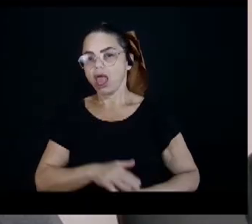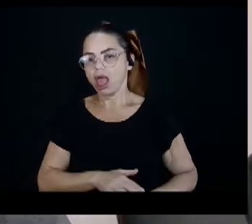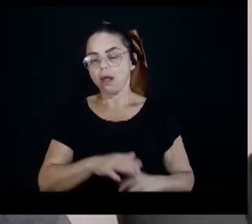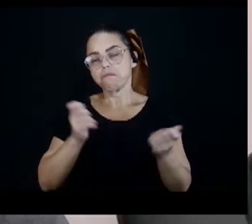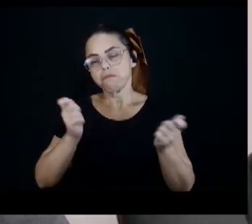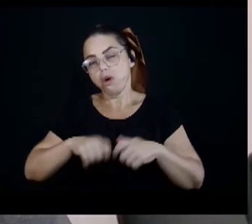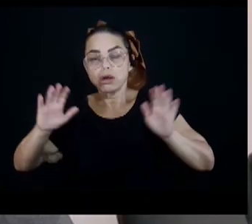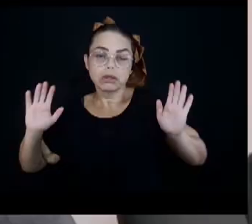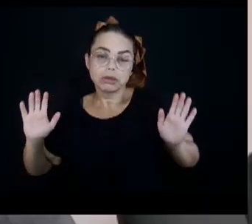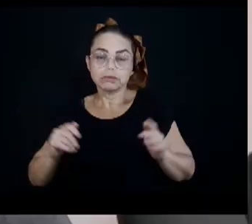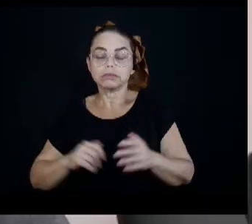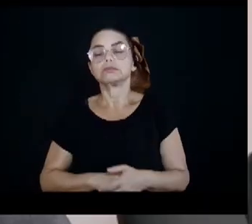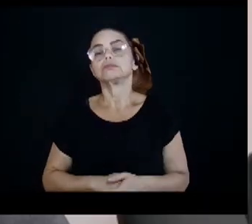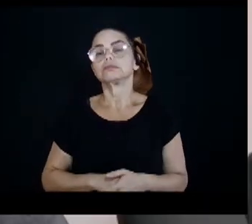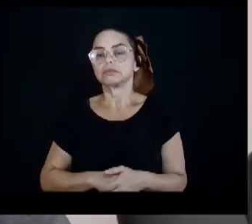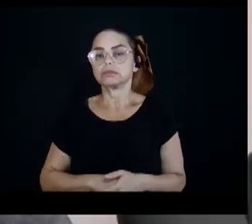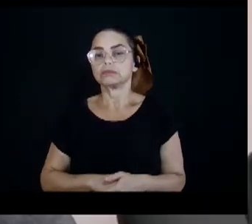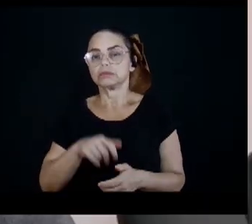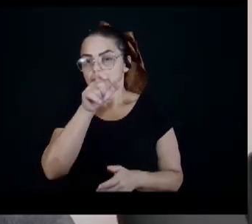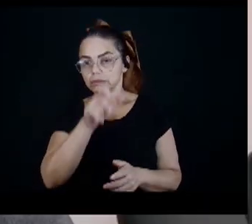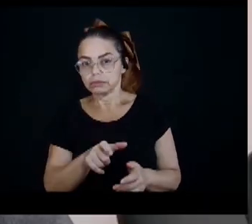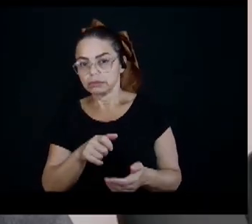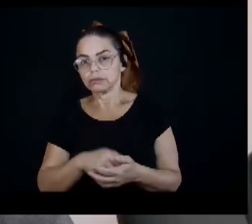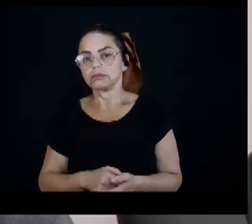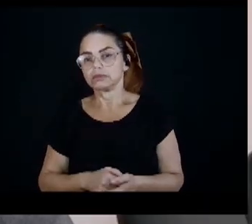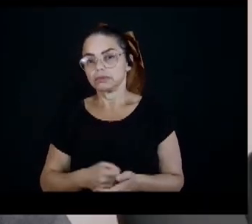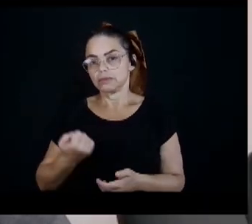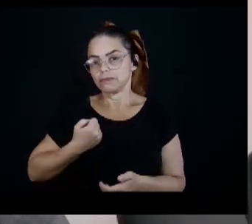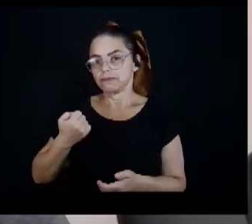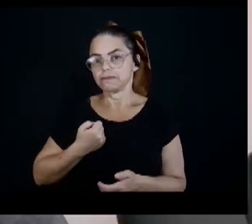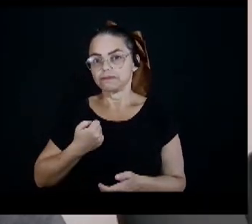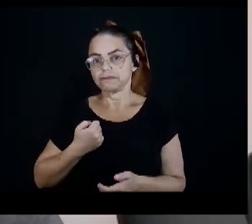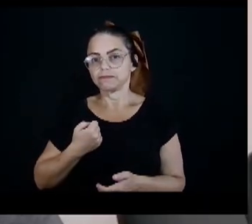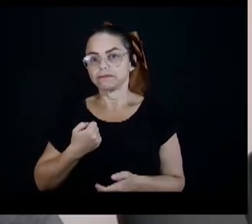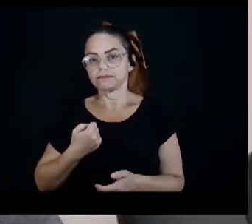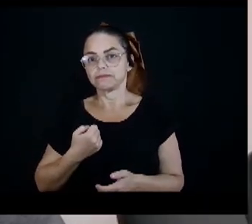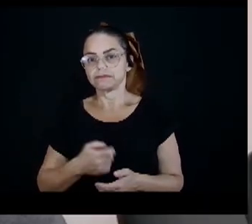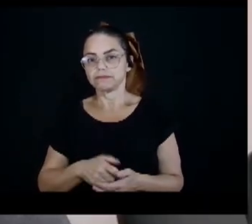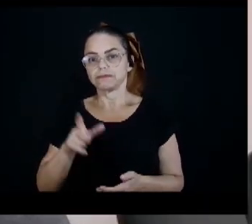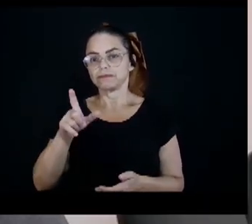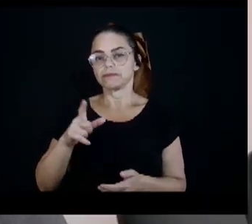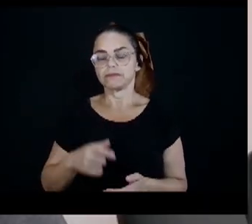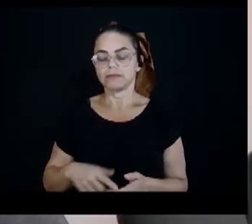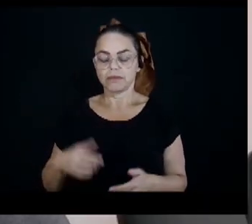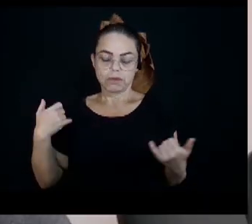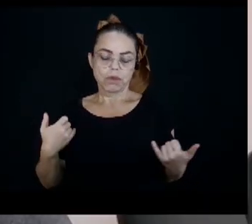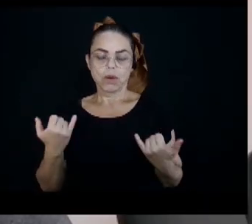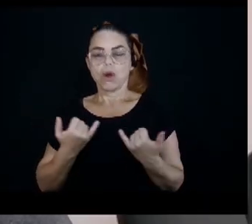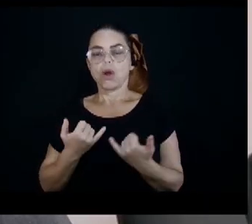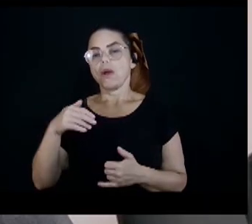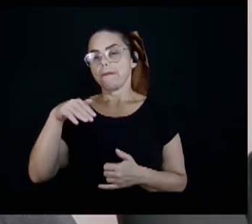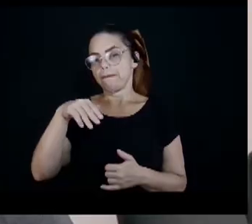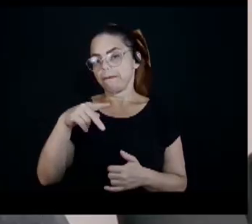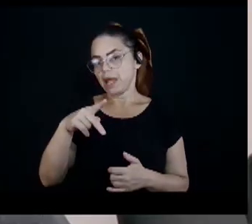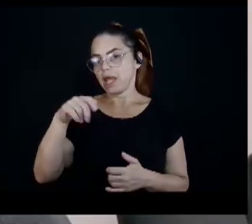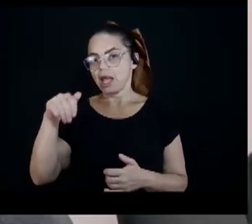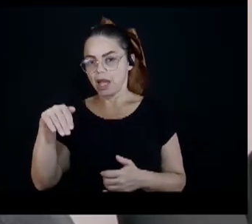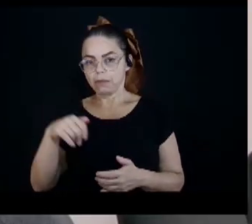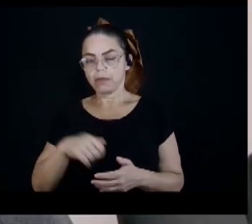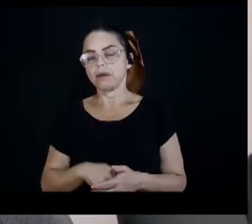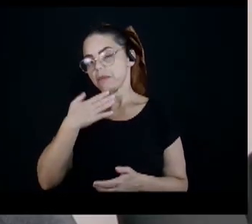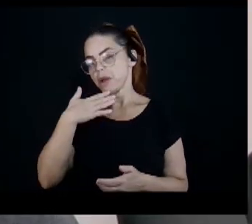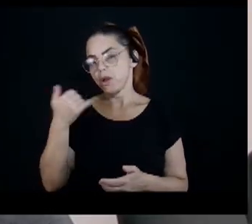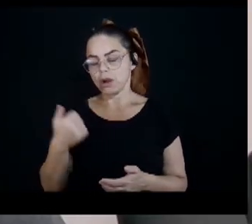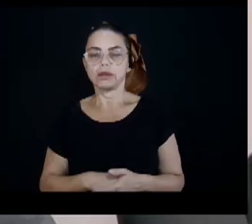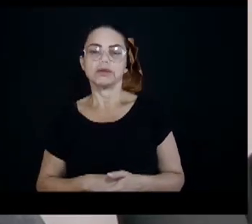a pessoa com a numeração menor, ela tem que sair mais também. A autoestima da pessoa, ela fica melhor. Então, vai querer comprar roupas